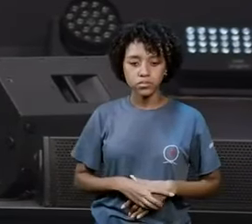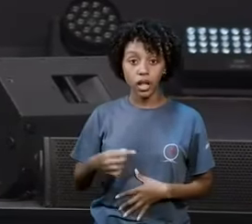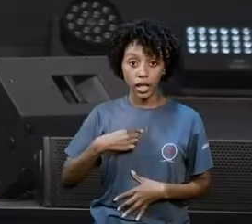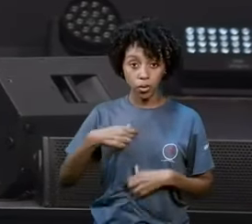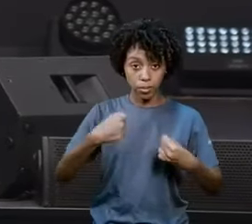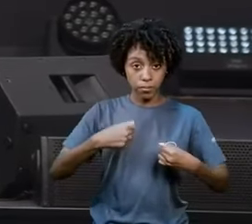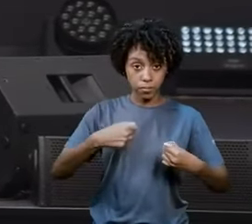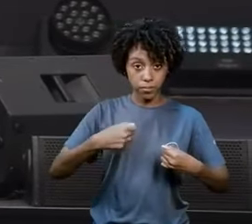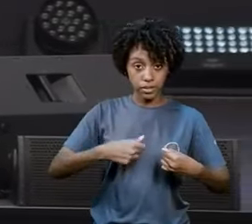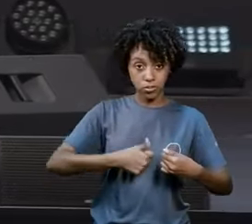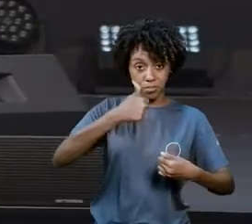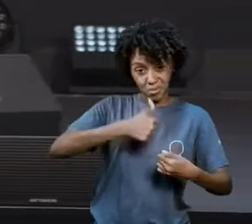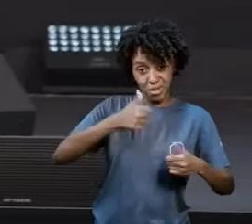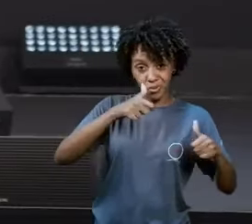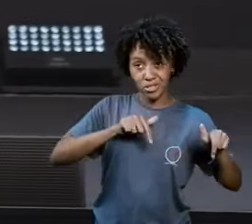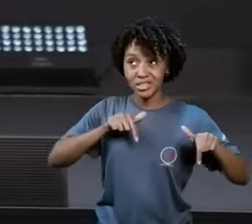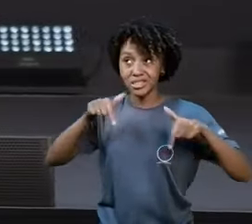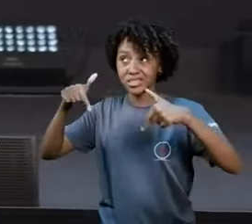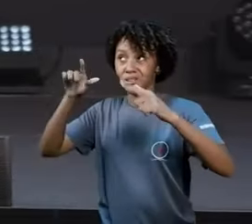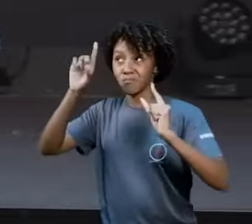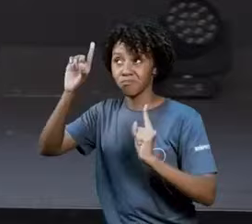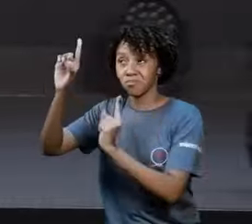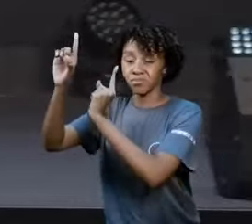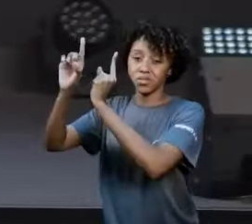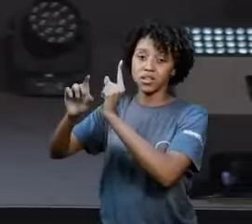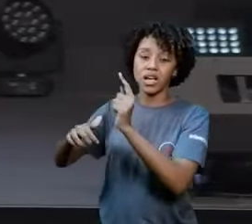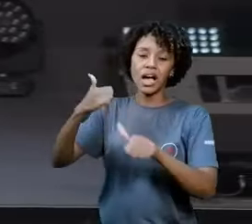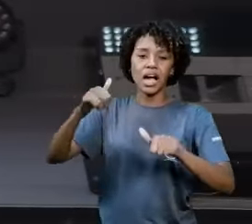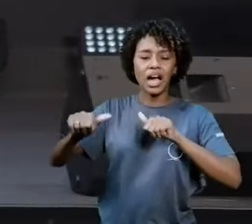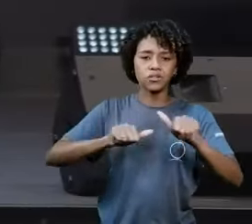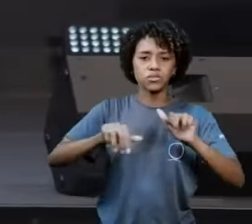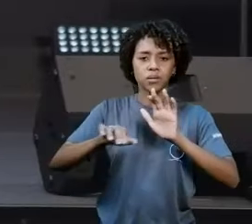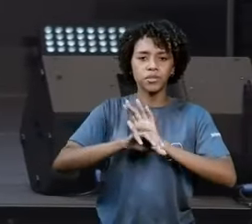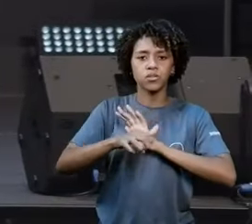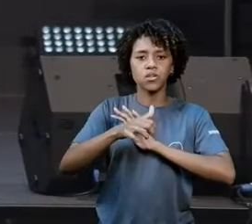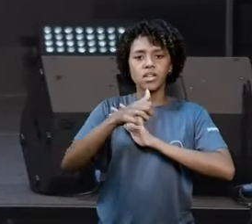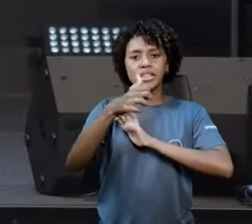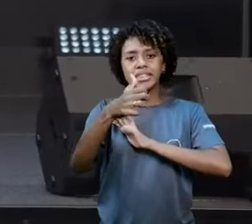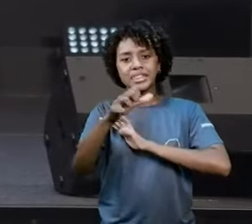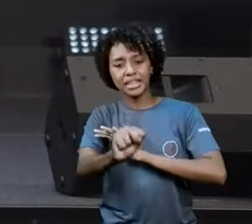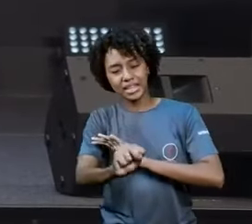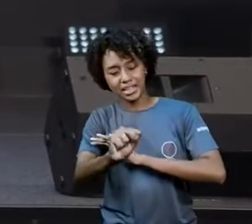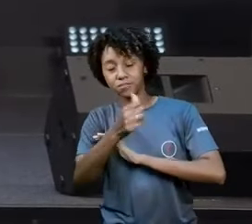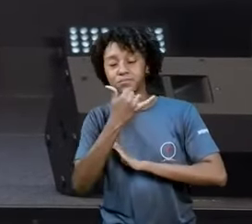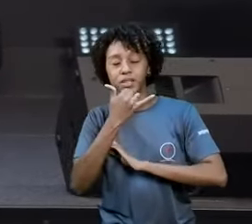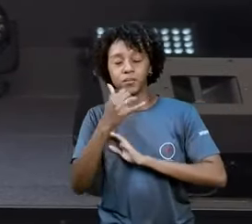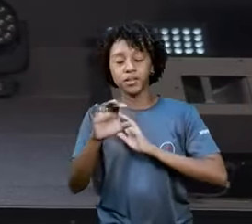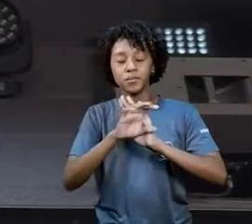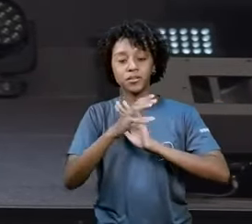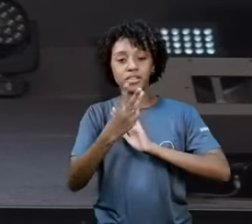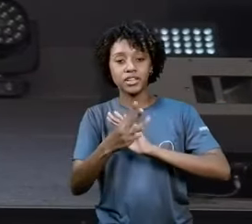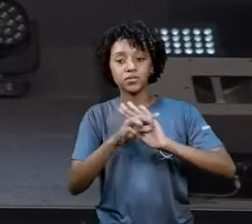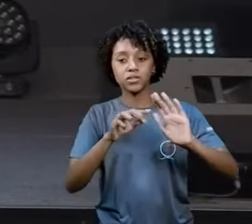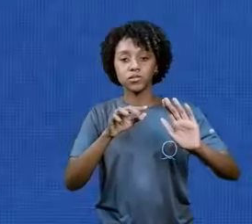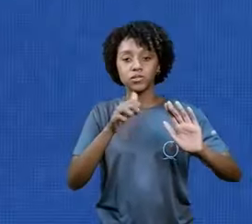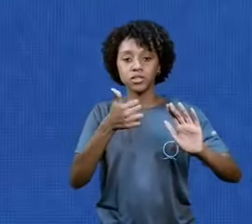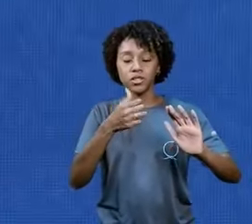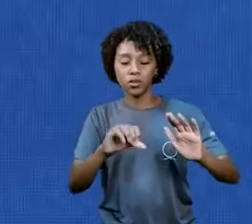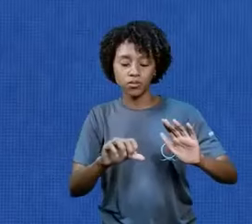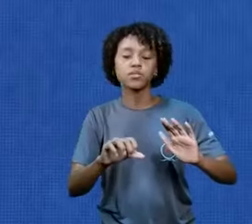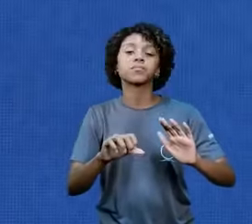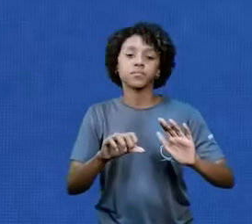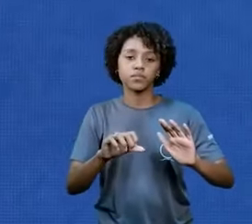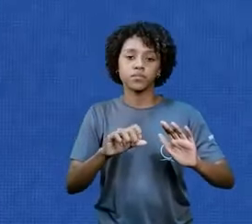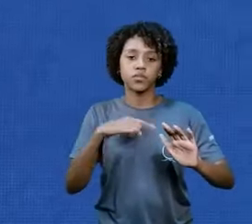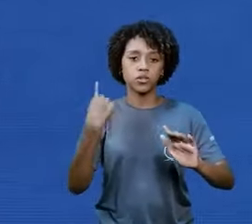ação atos 3:19 arrependei-vos pois e convertei-vos isso